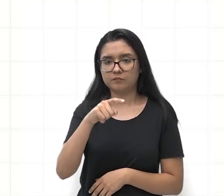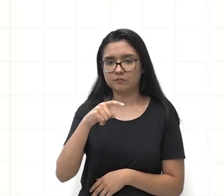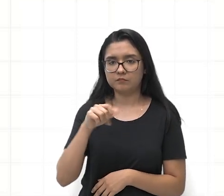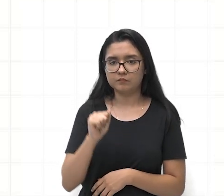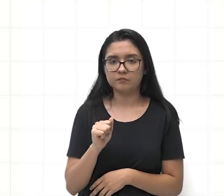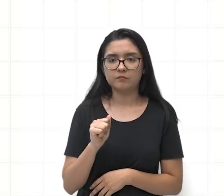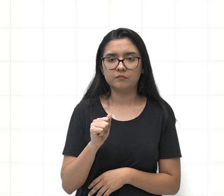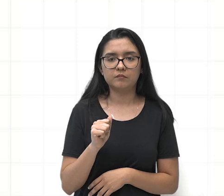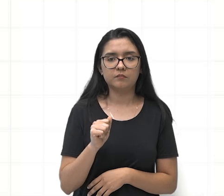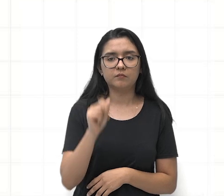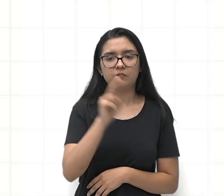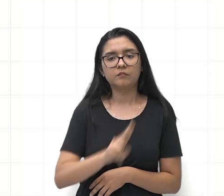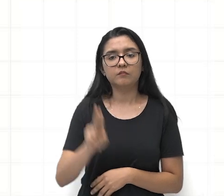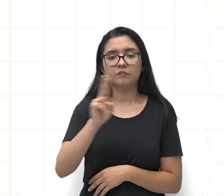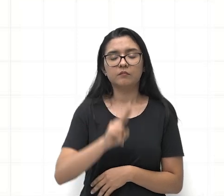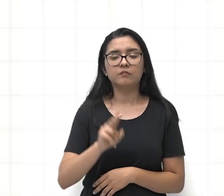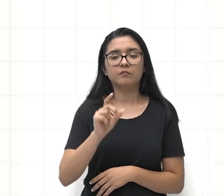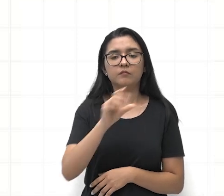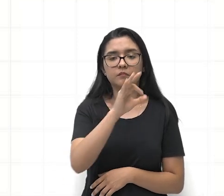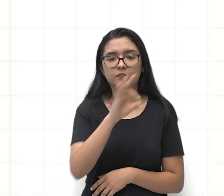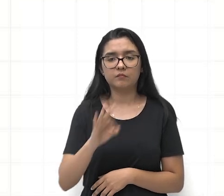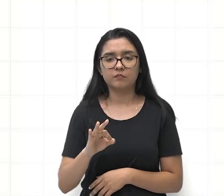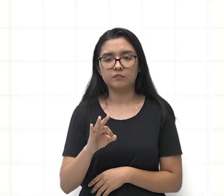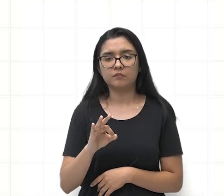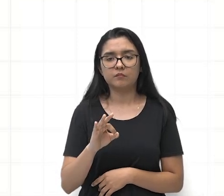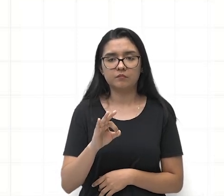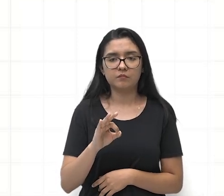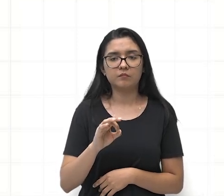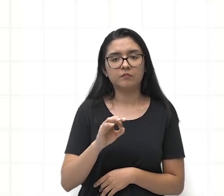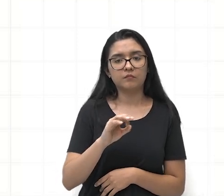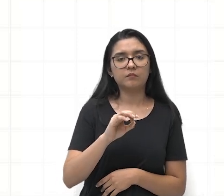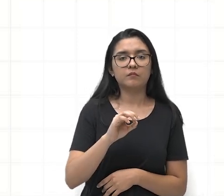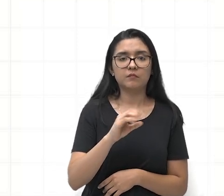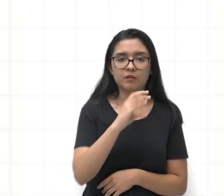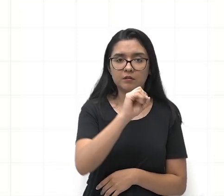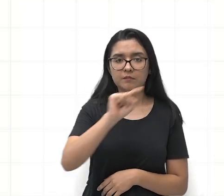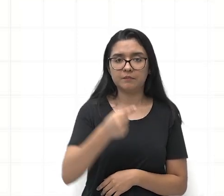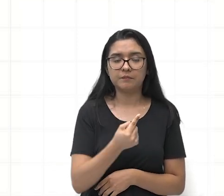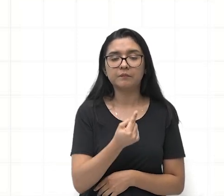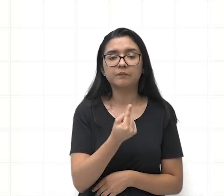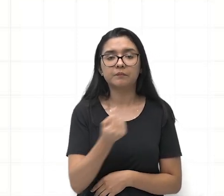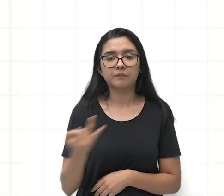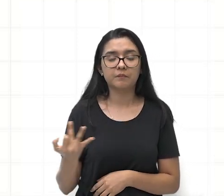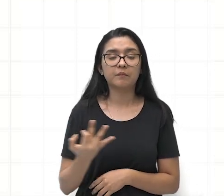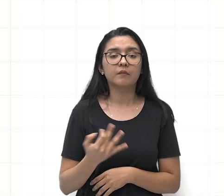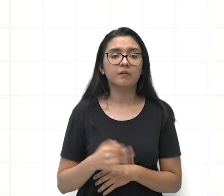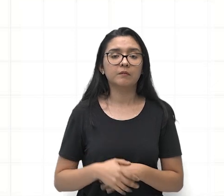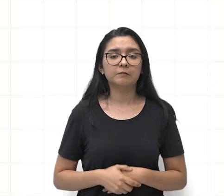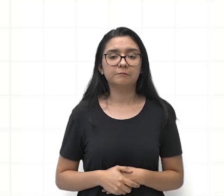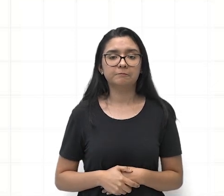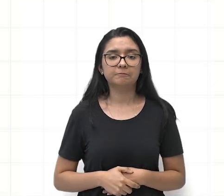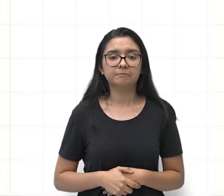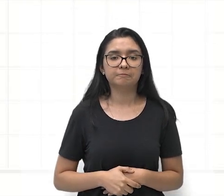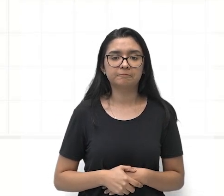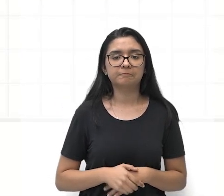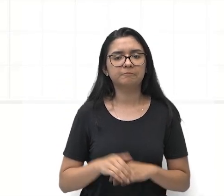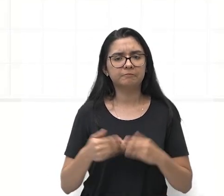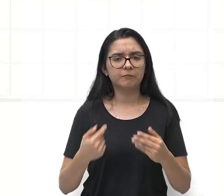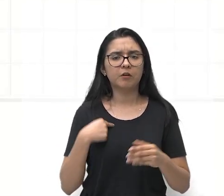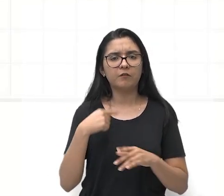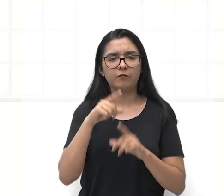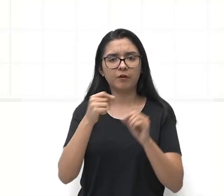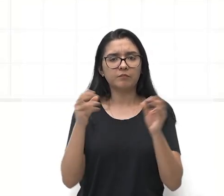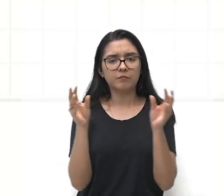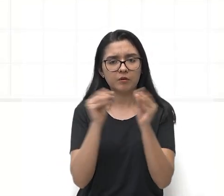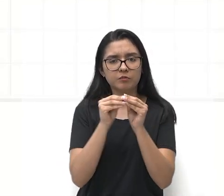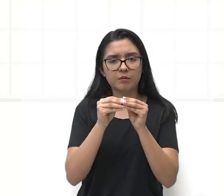aumento utilizando a porcentagem em forma decimal. Aqui foi feito de uma forma um pouco direta, então